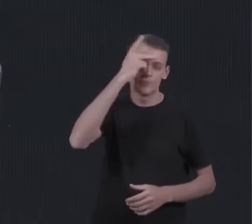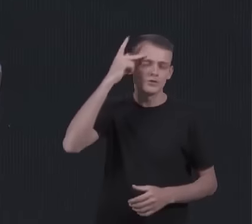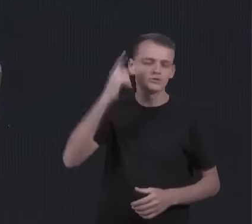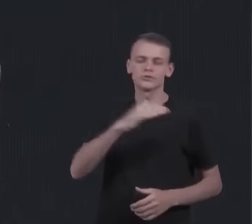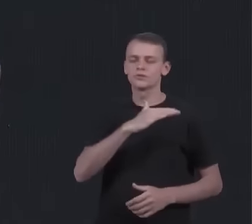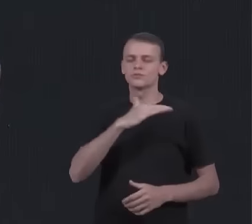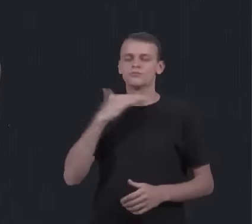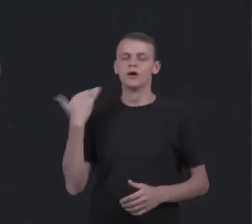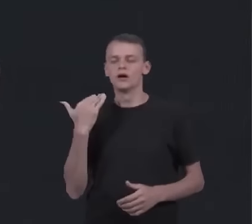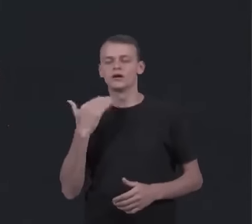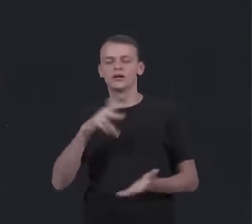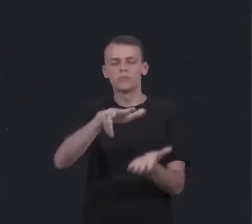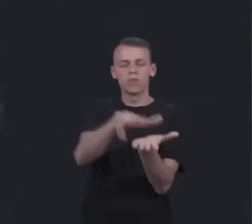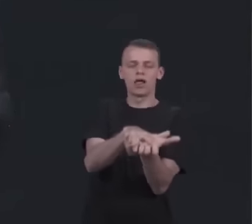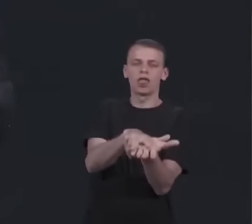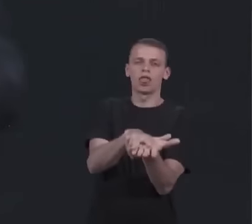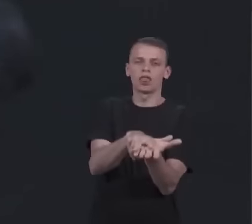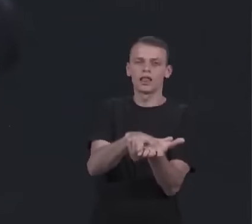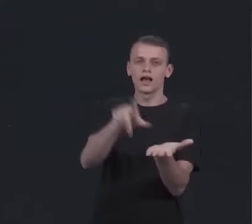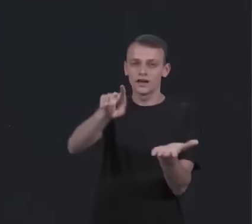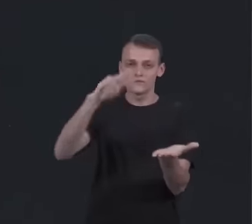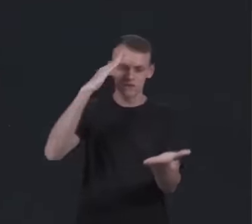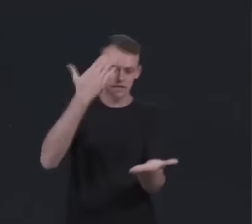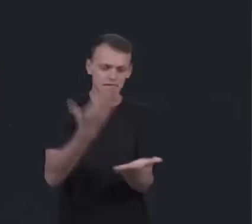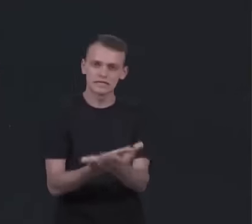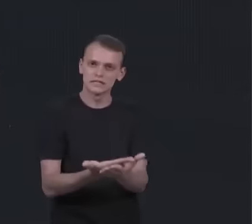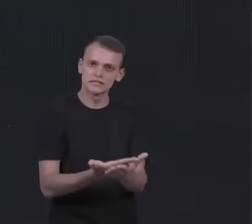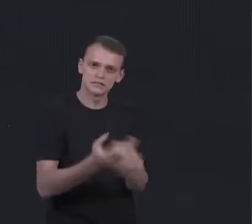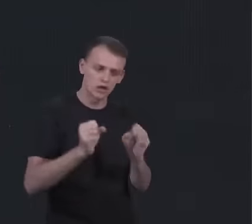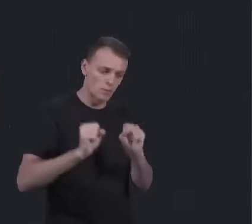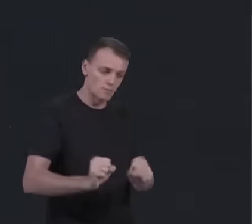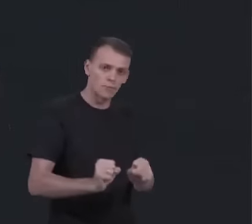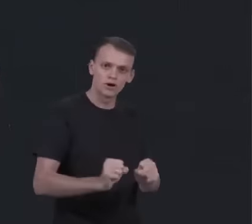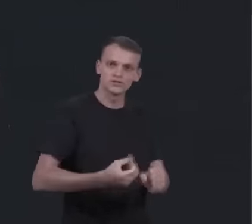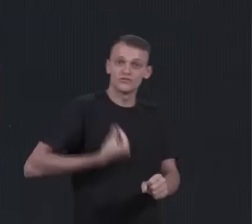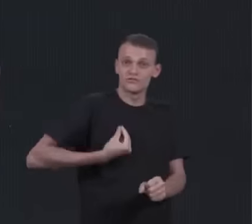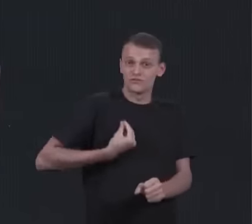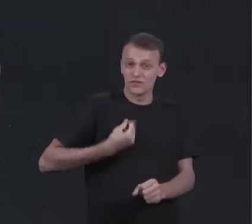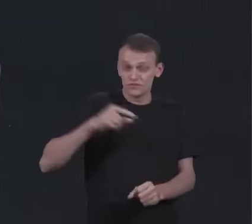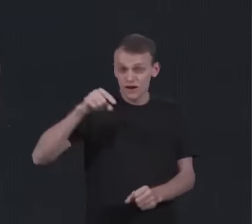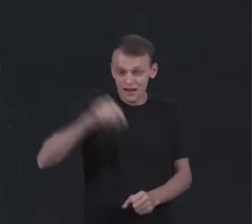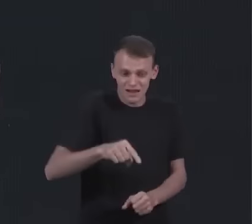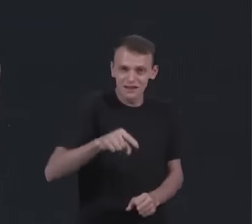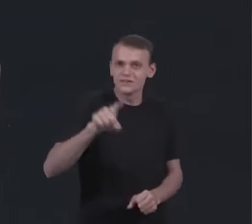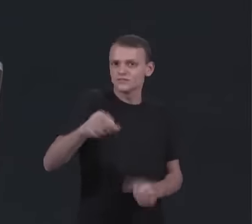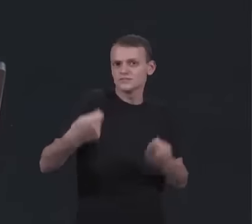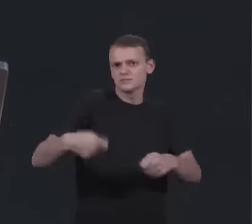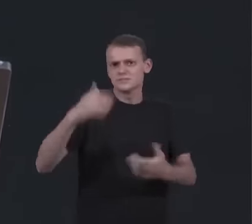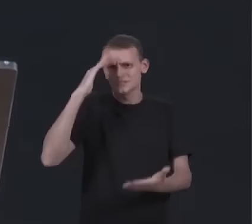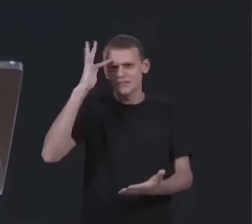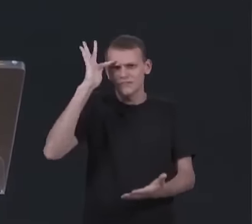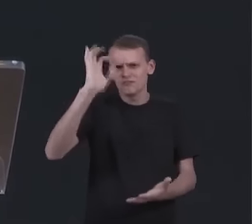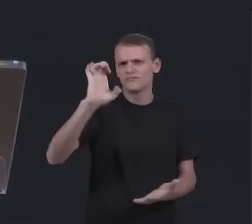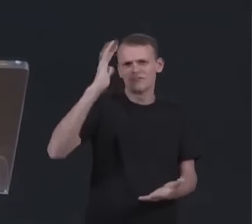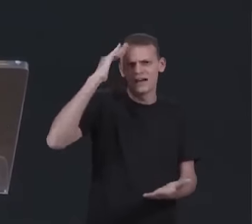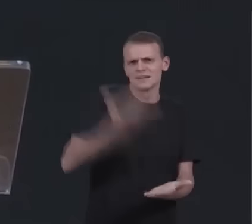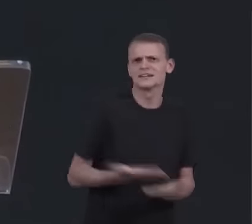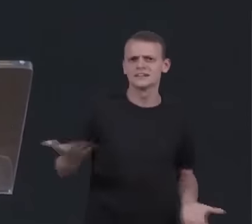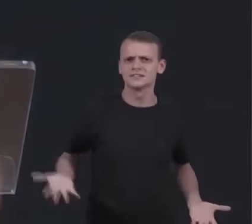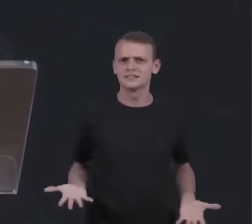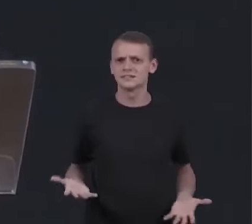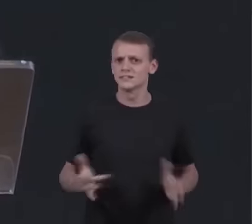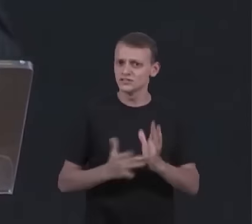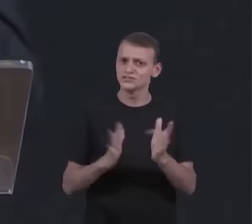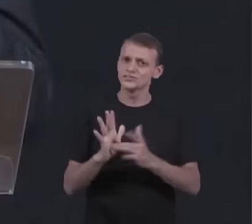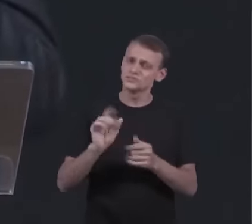Foi isso que Jesus fez. Havia uma menina morta dentro de um quarto, e o ambiente não era propício para aquilo que ele